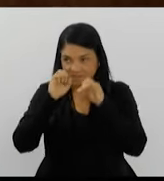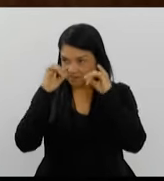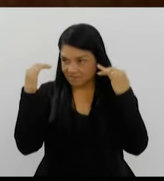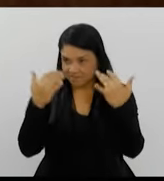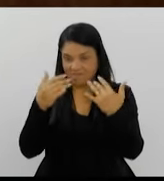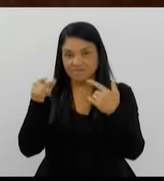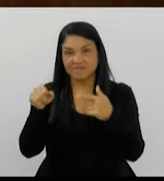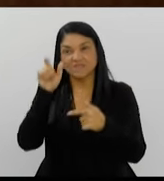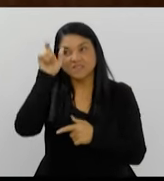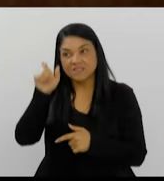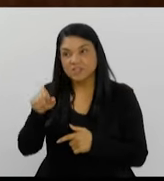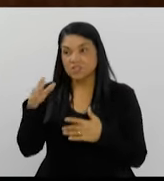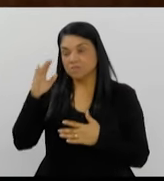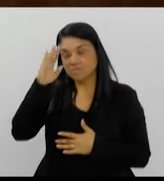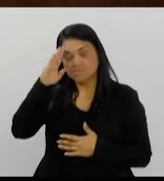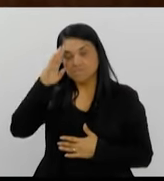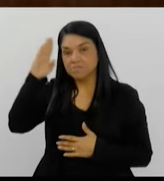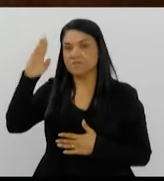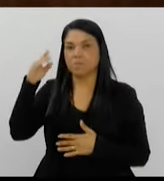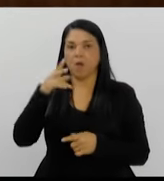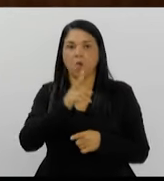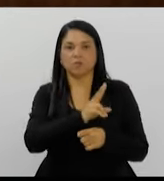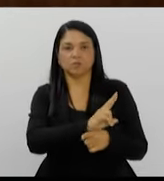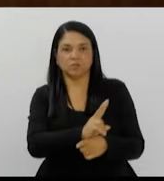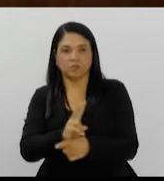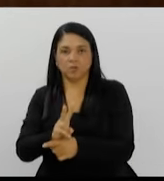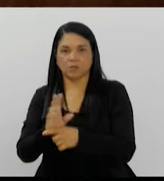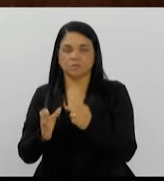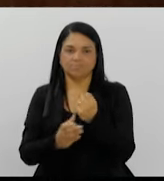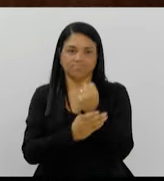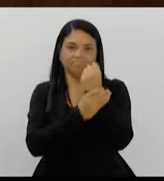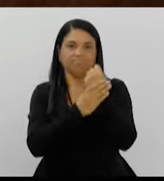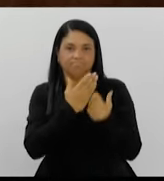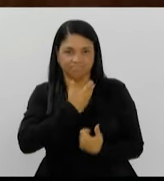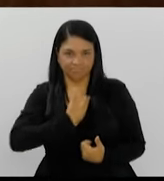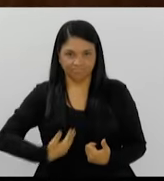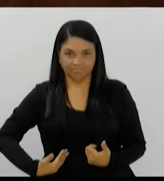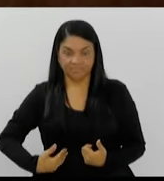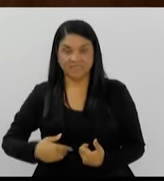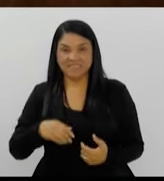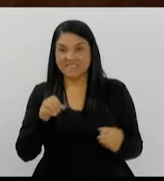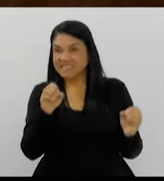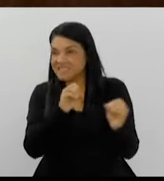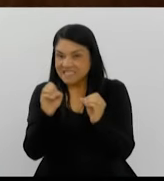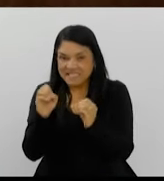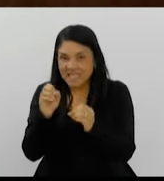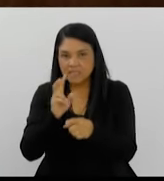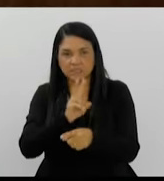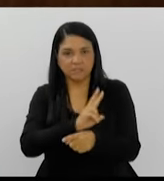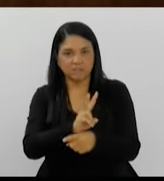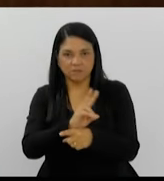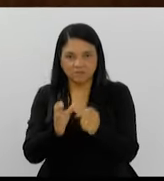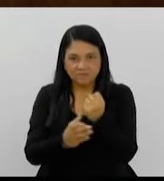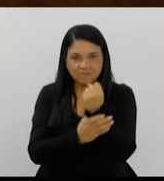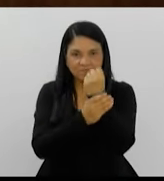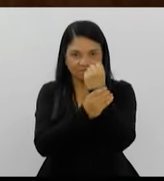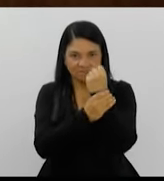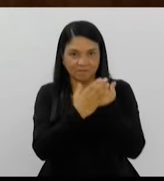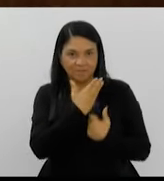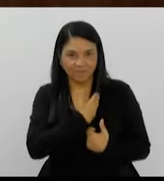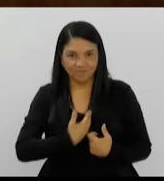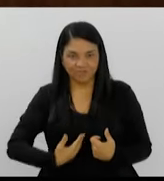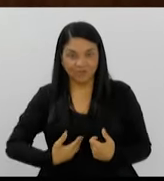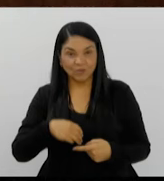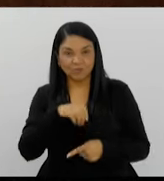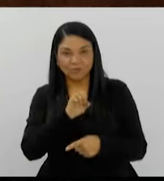mentais para que a segurança pública do Estado do Rio de Janeiro dê certo sem vocês sem segurança pública o estado